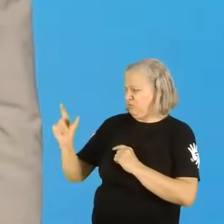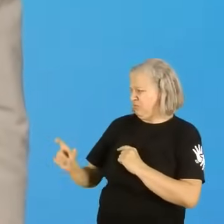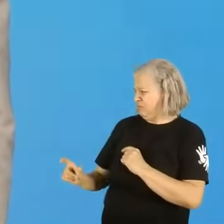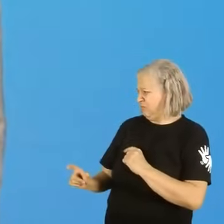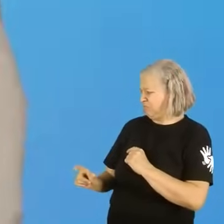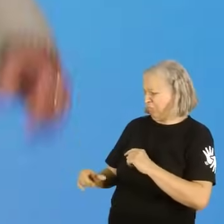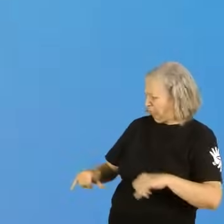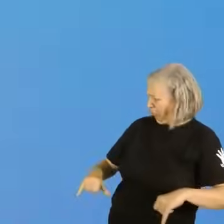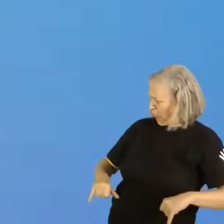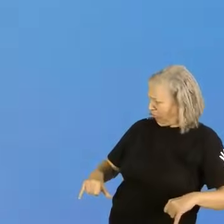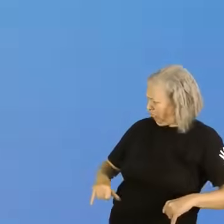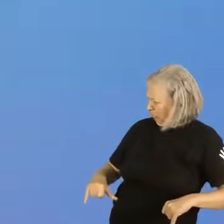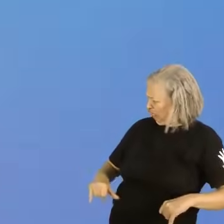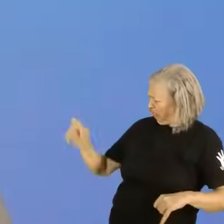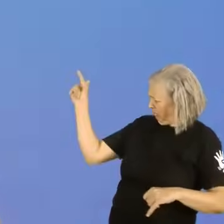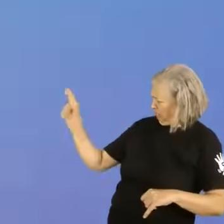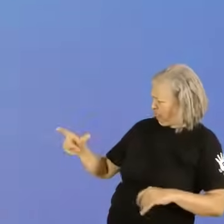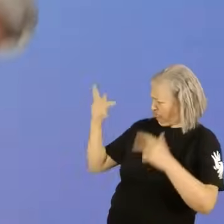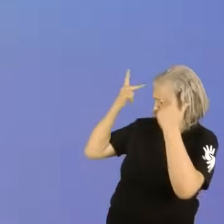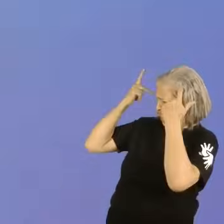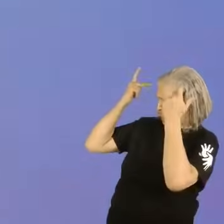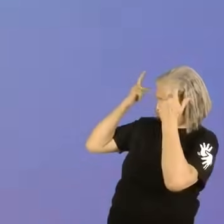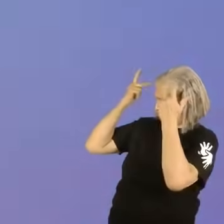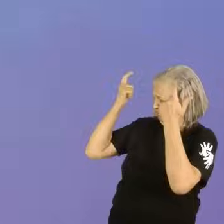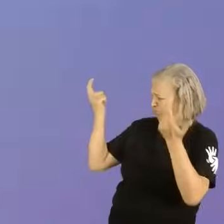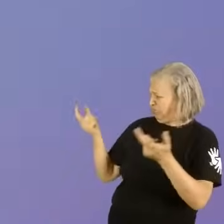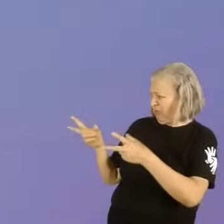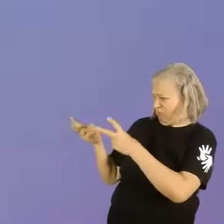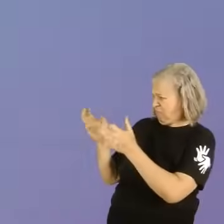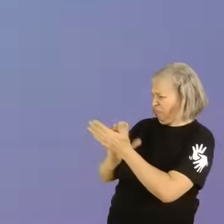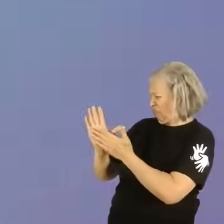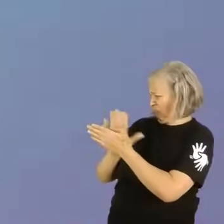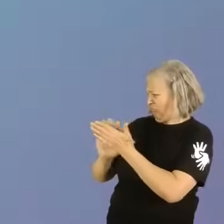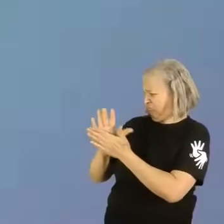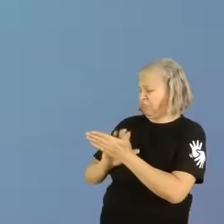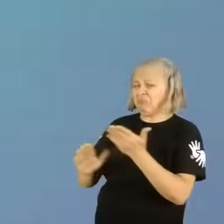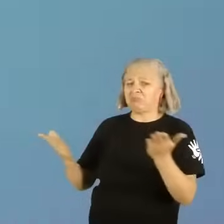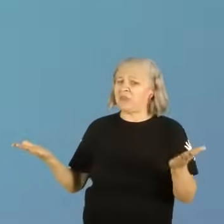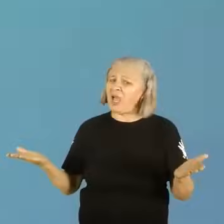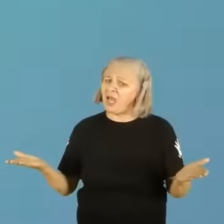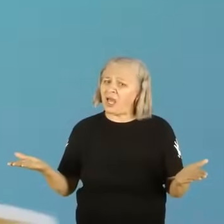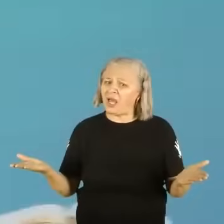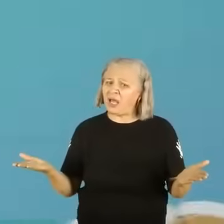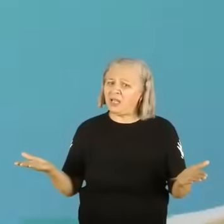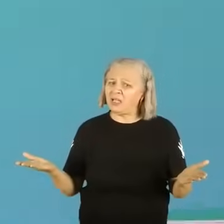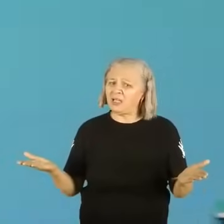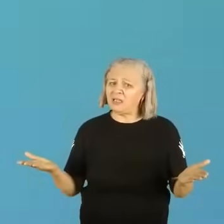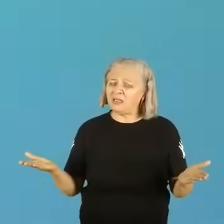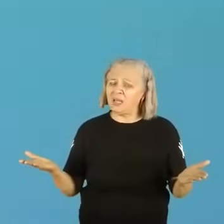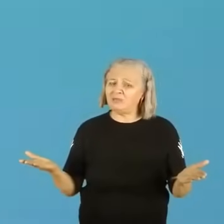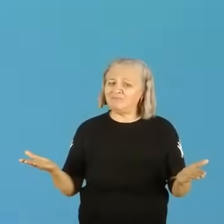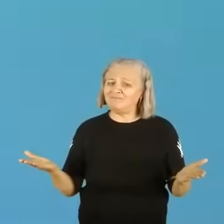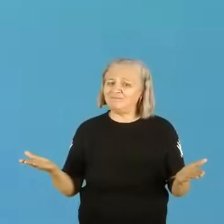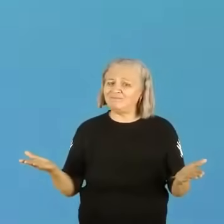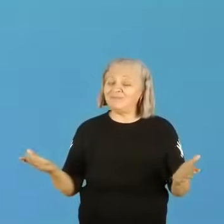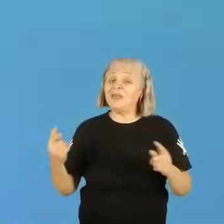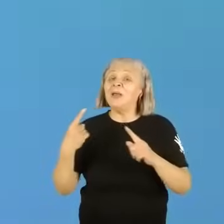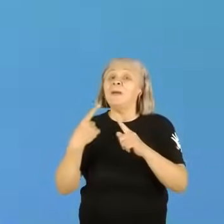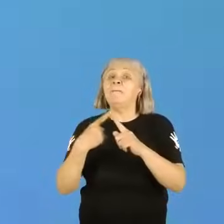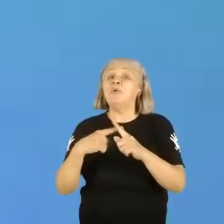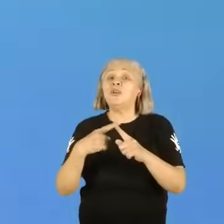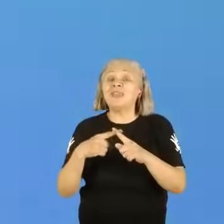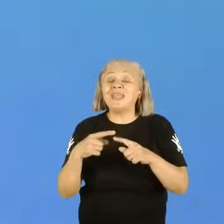sofre. Você vem e sai e ninguém percebe. E ninguém percebe não é porque ninguém se interessa, é porque no meio